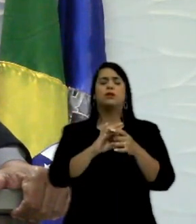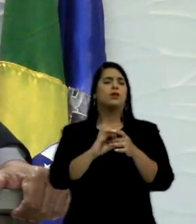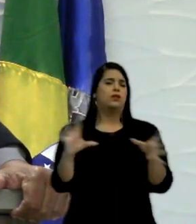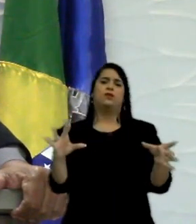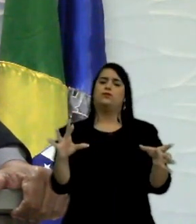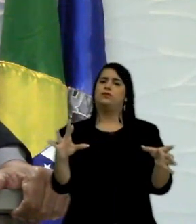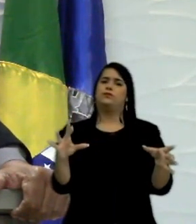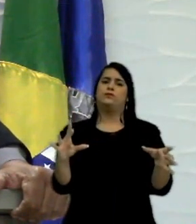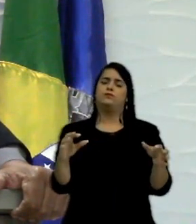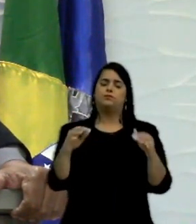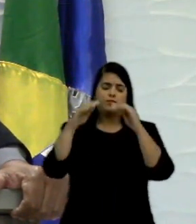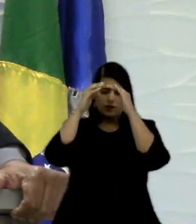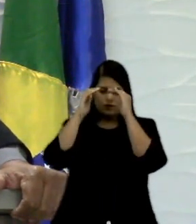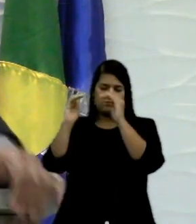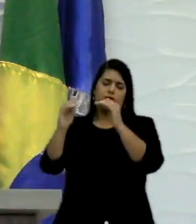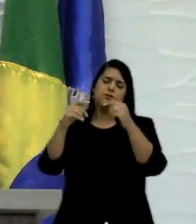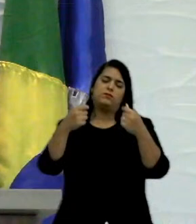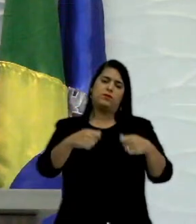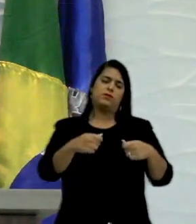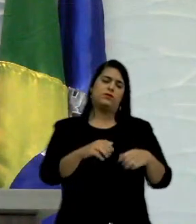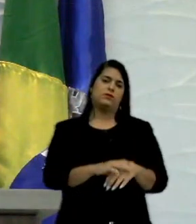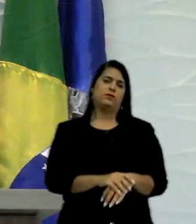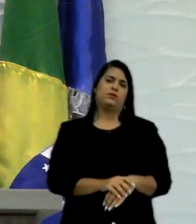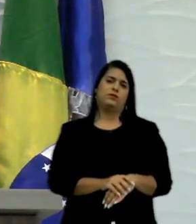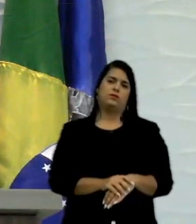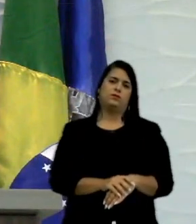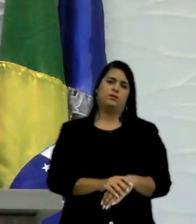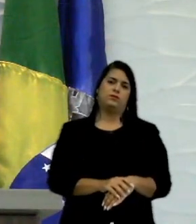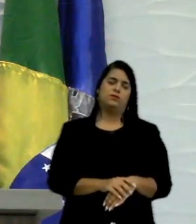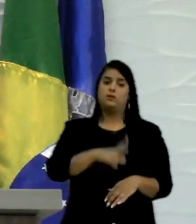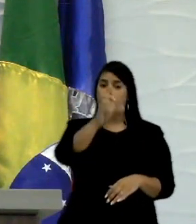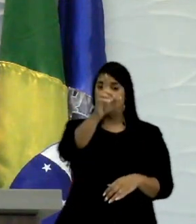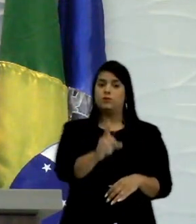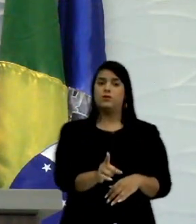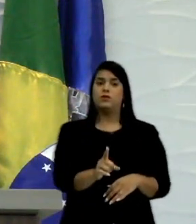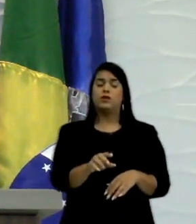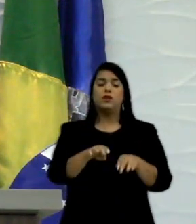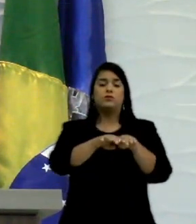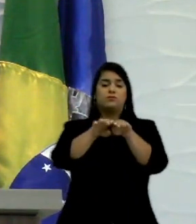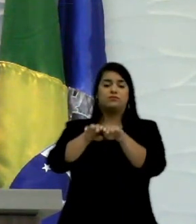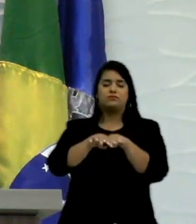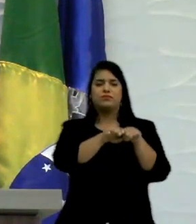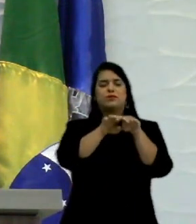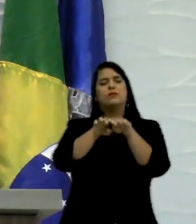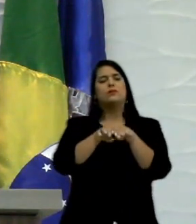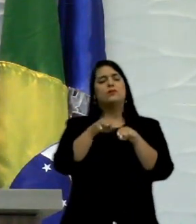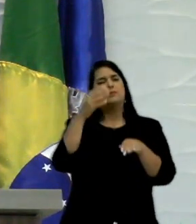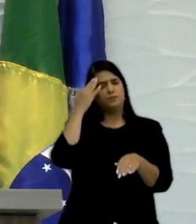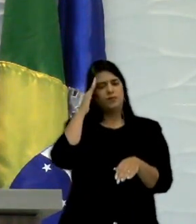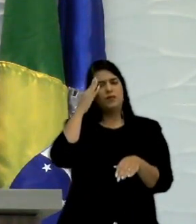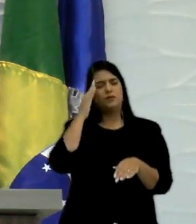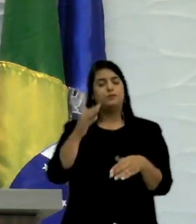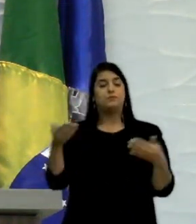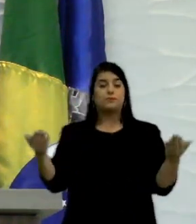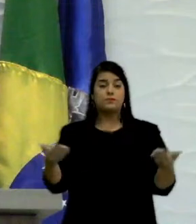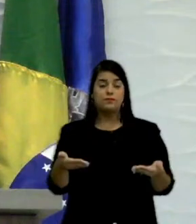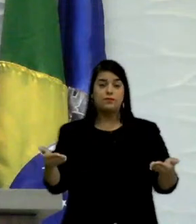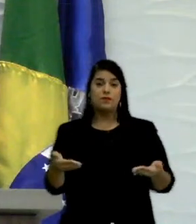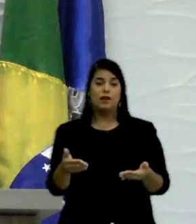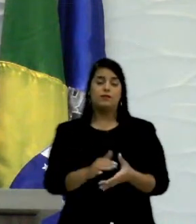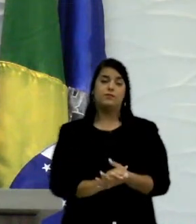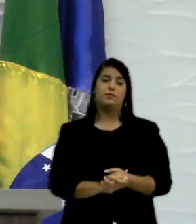meu. Porque ninguém... Olha, os direitos não são igual, não. São tudo diferente. Aí hoje, meu gente, eu